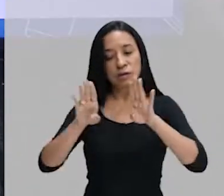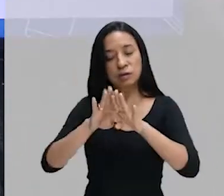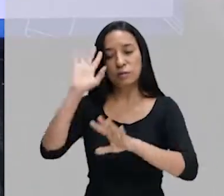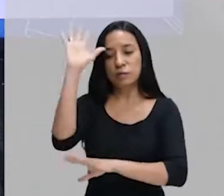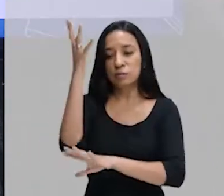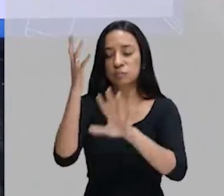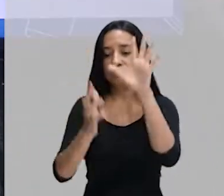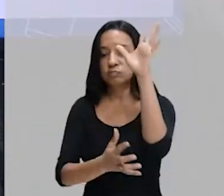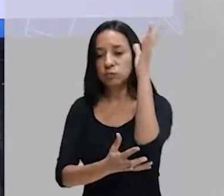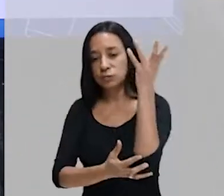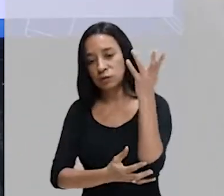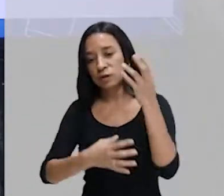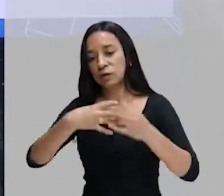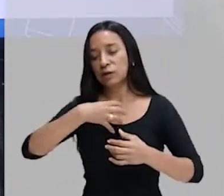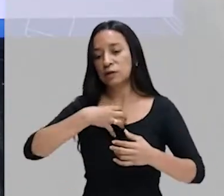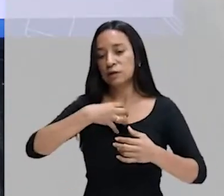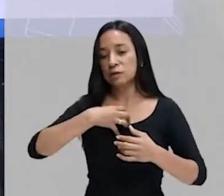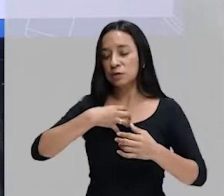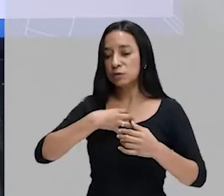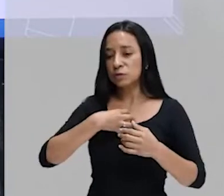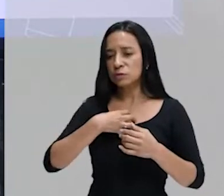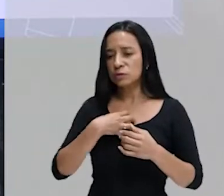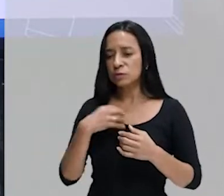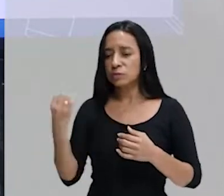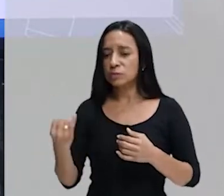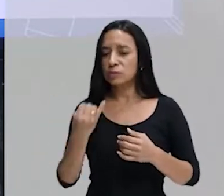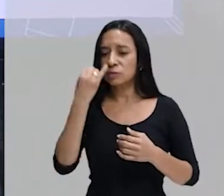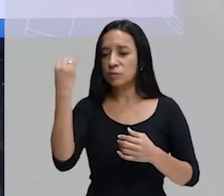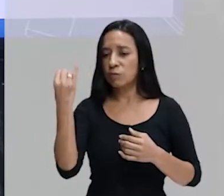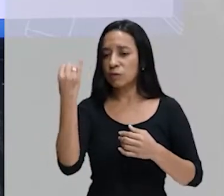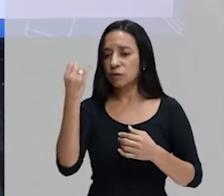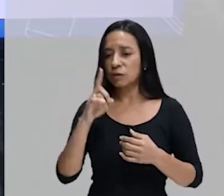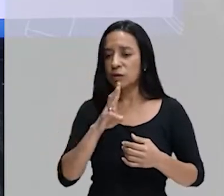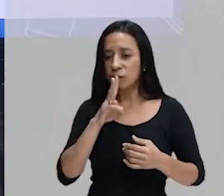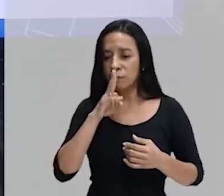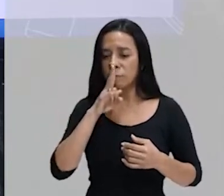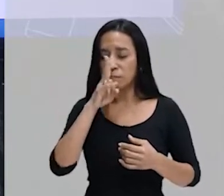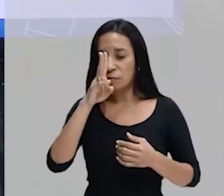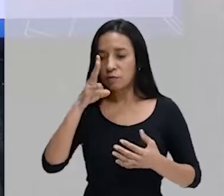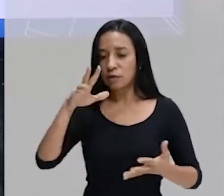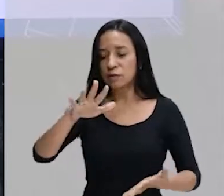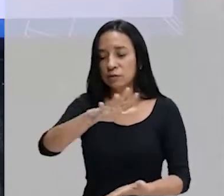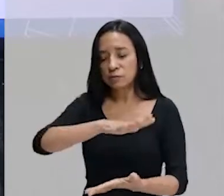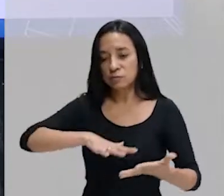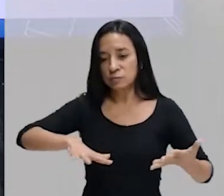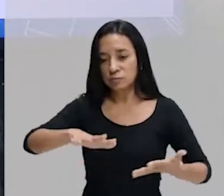sentiram necessidade de fortalecer esses rituais e